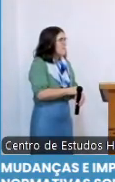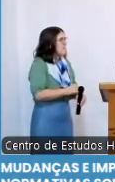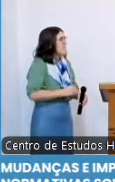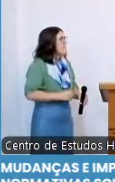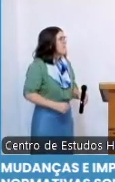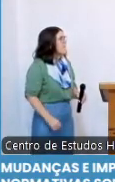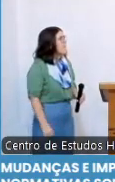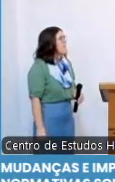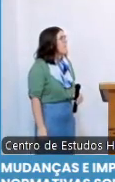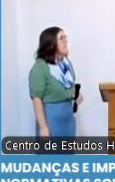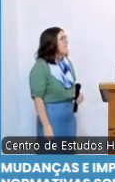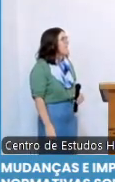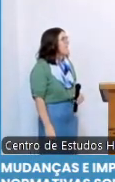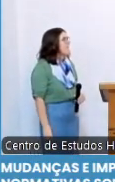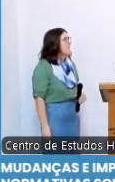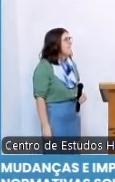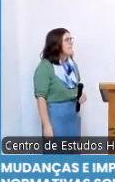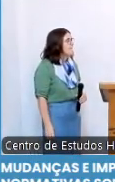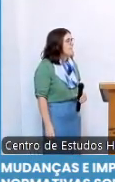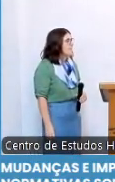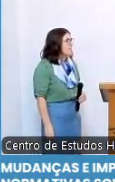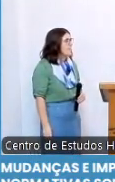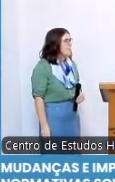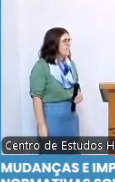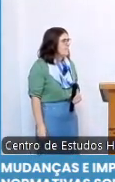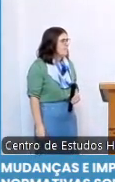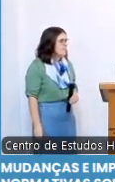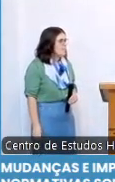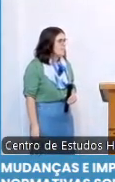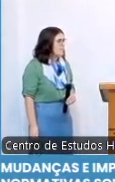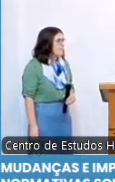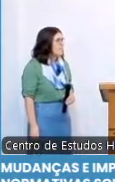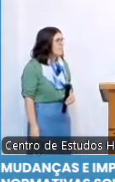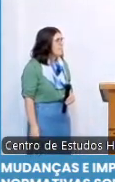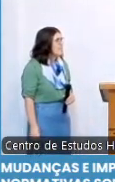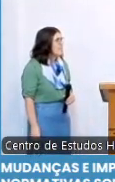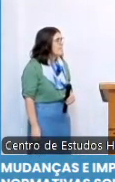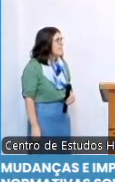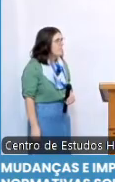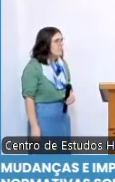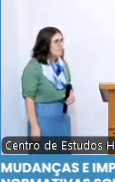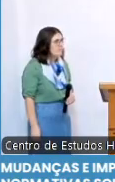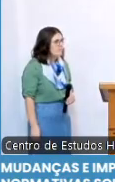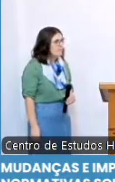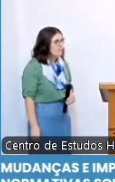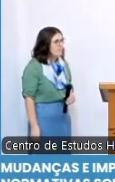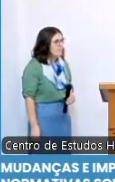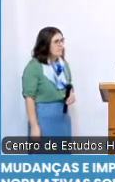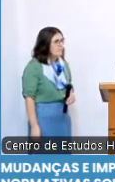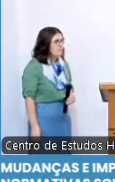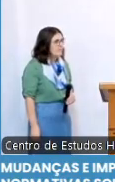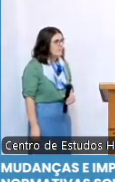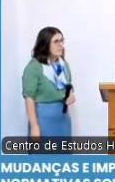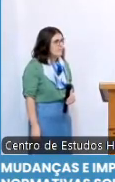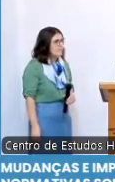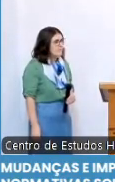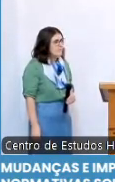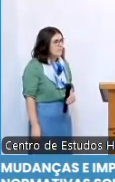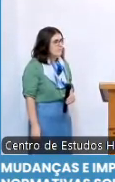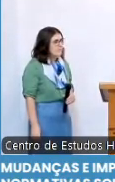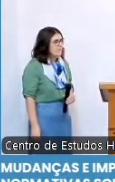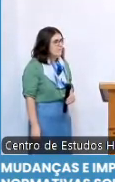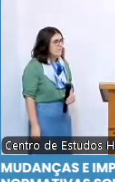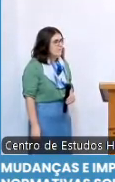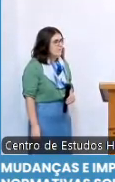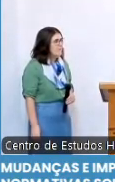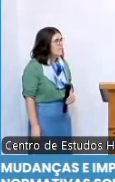num site que não vai ser mais a Plataforma Brasil, vai ser um outro site, e